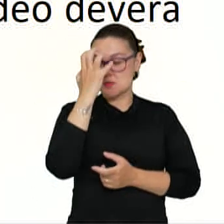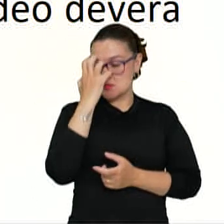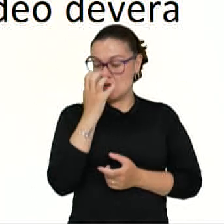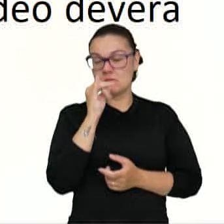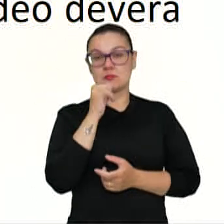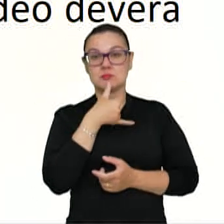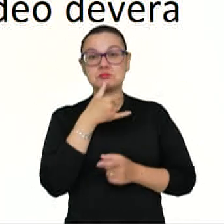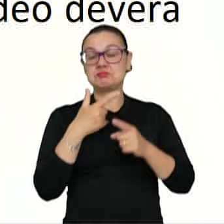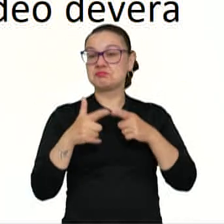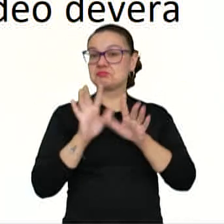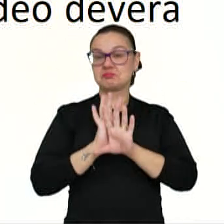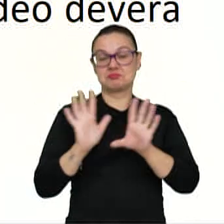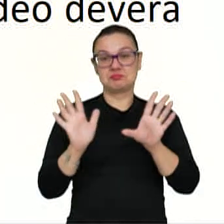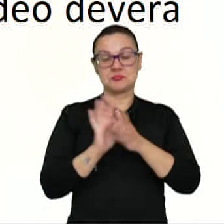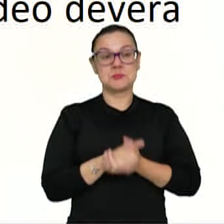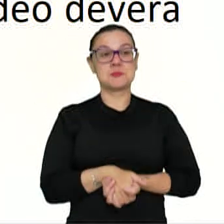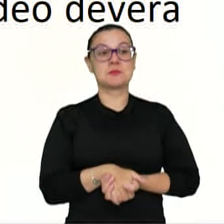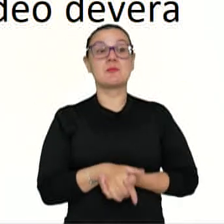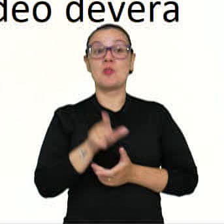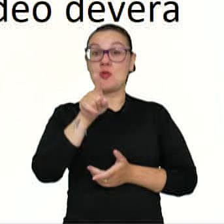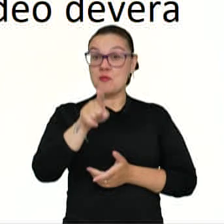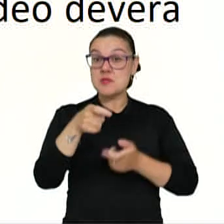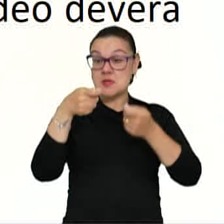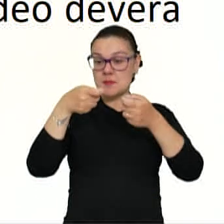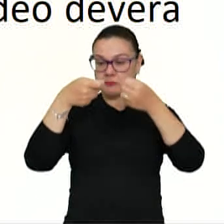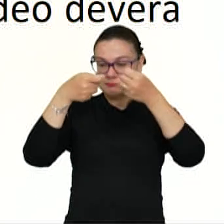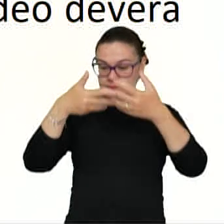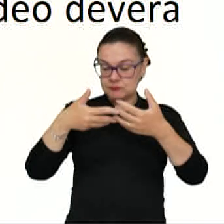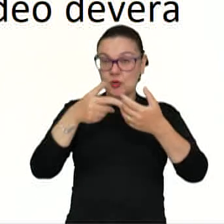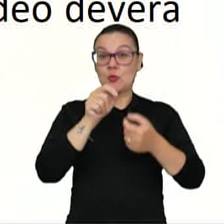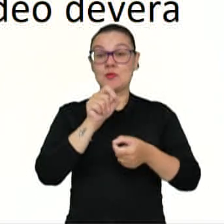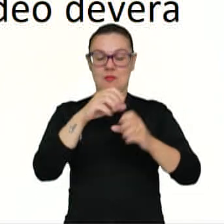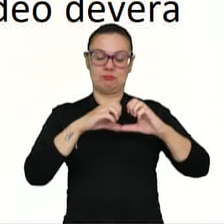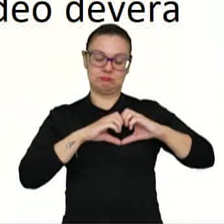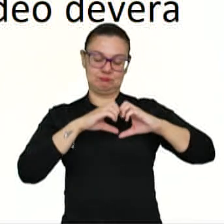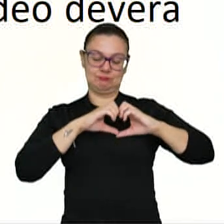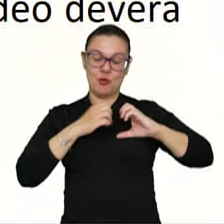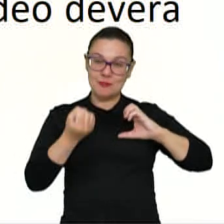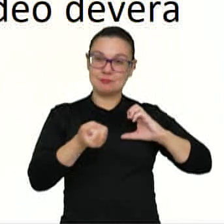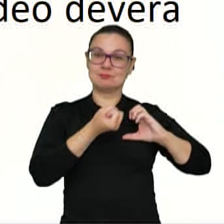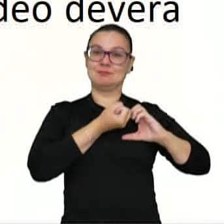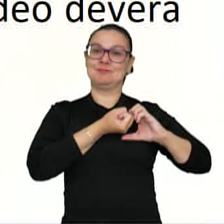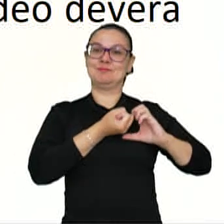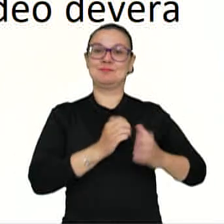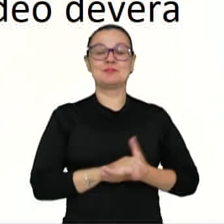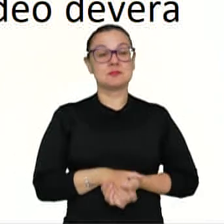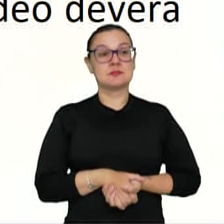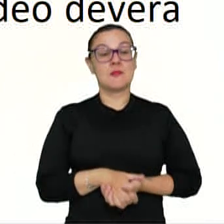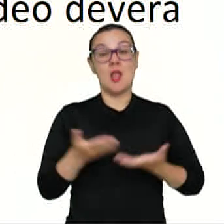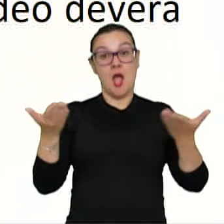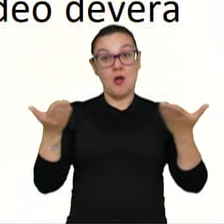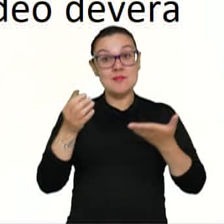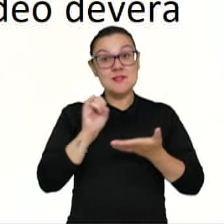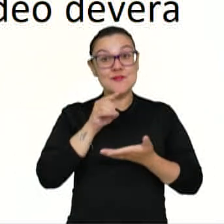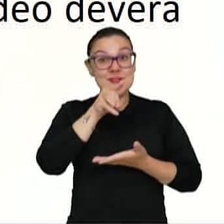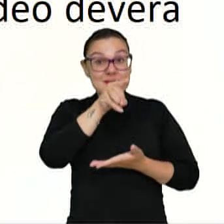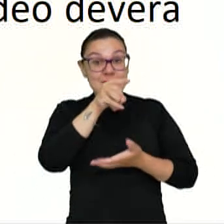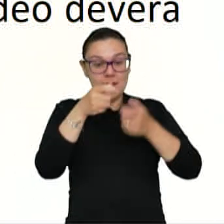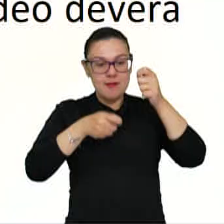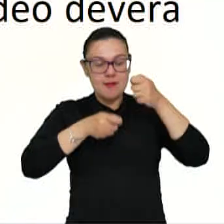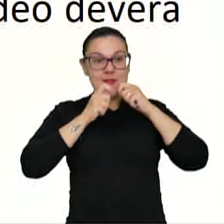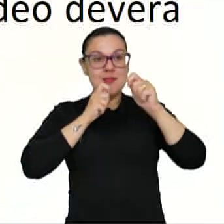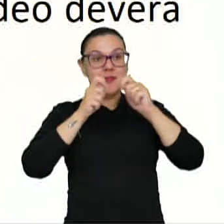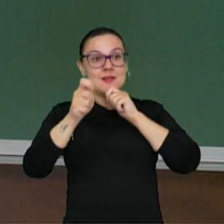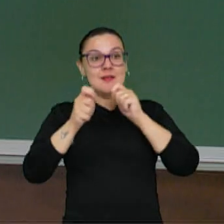também, não tem problema. Você tem que contar realmente o que está no teu coração, tá? Agora, se você for entrevistar alguém, também é